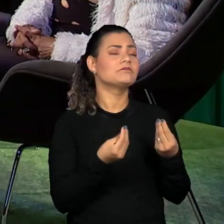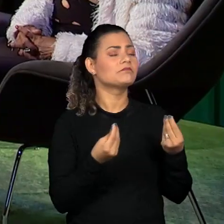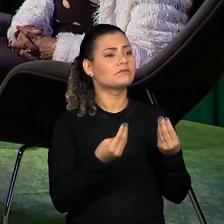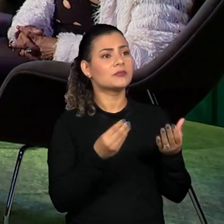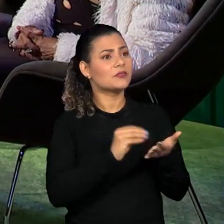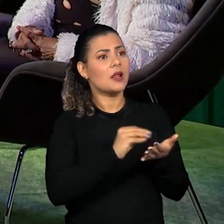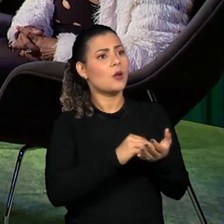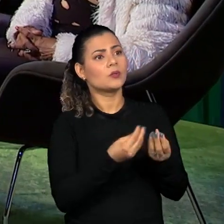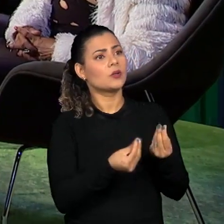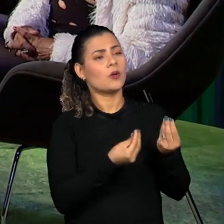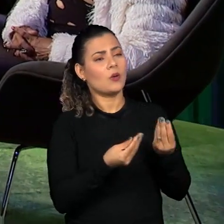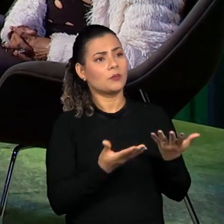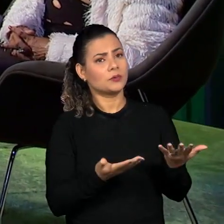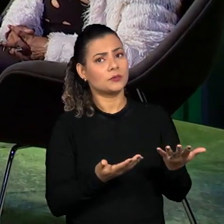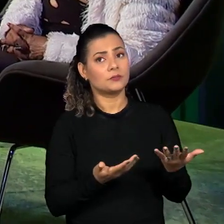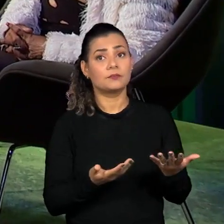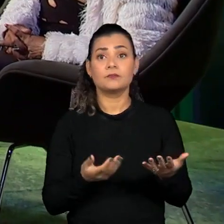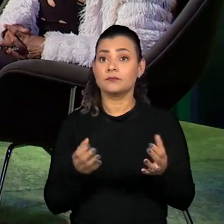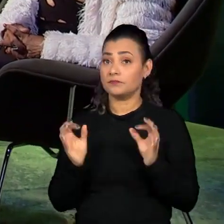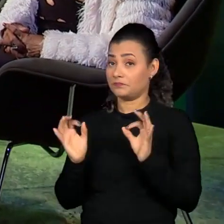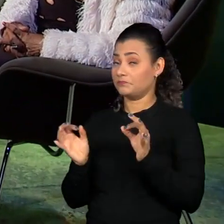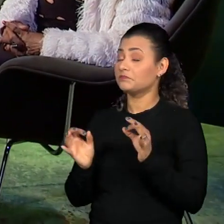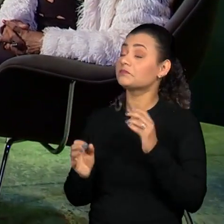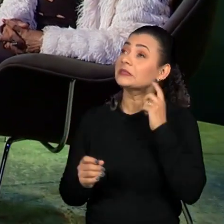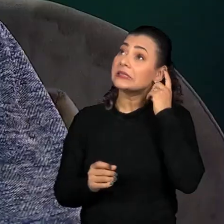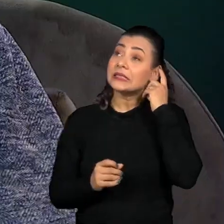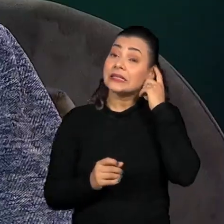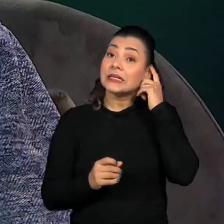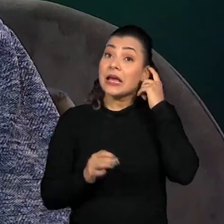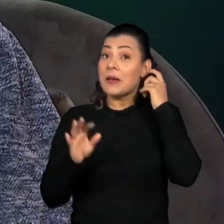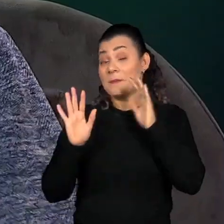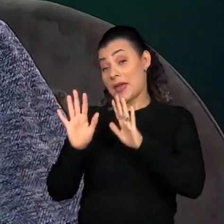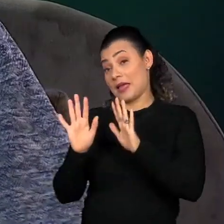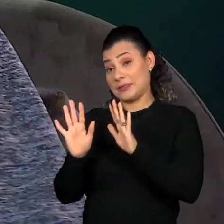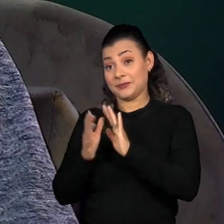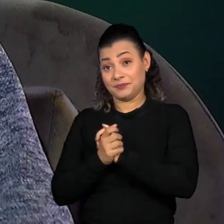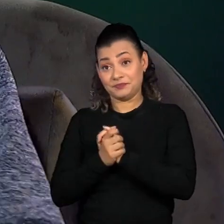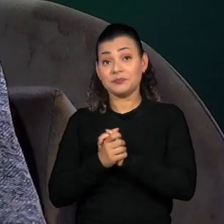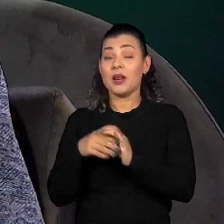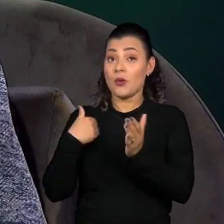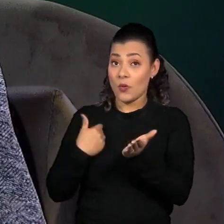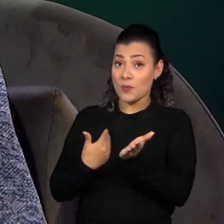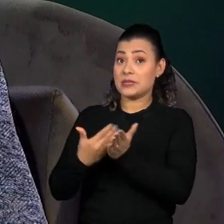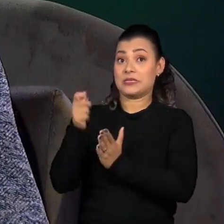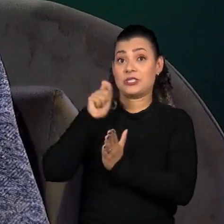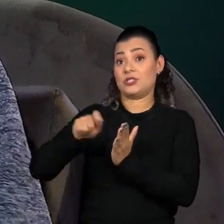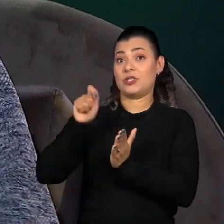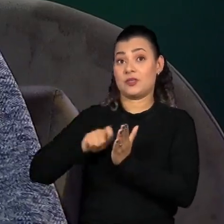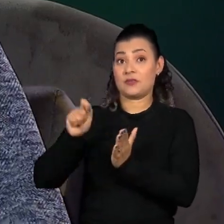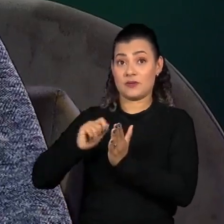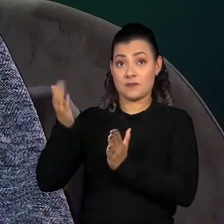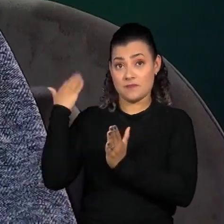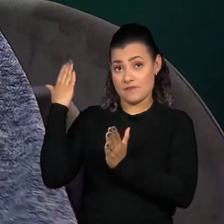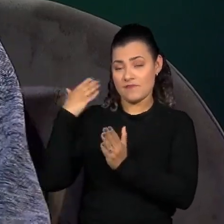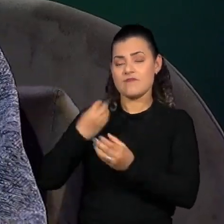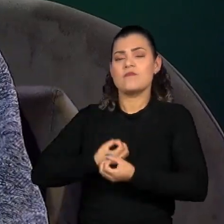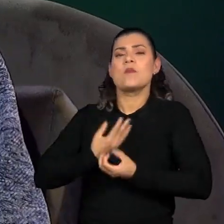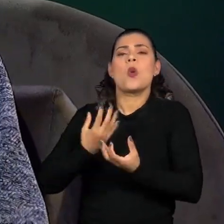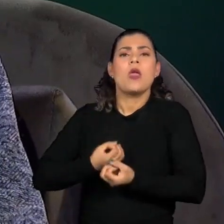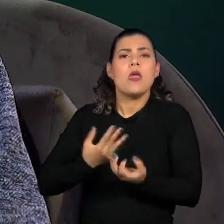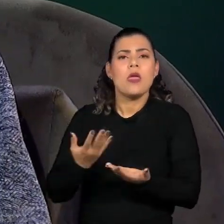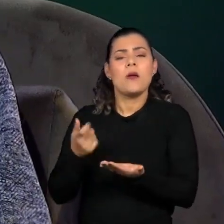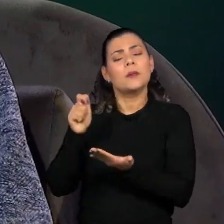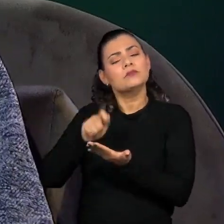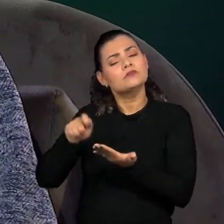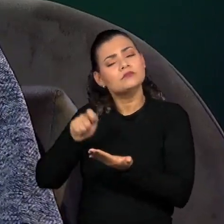indispensável. Isso está se ampliando, né? Mas, por exemplo, aqui assim, quando eu comecei a escrever, quando eu fazia poemas, quando eu comecei a